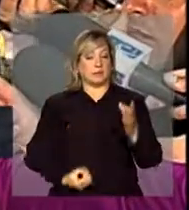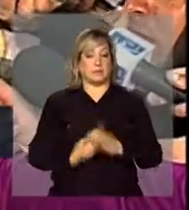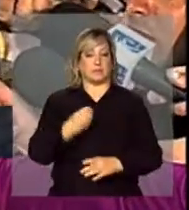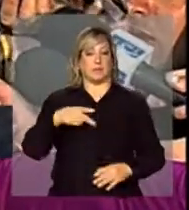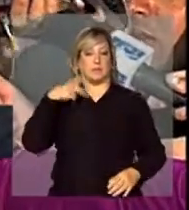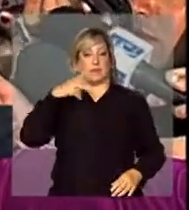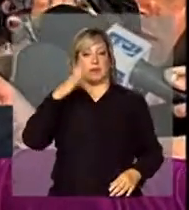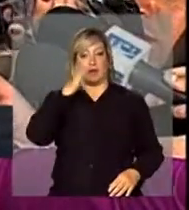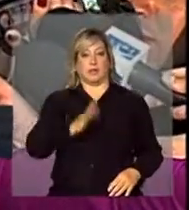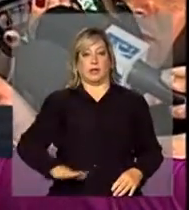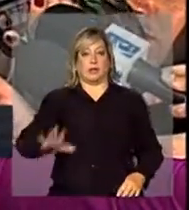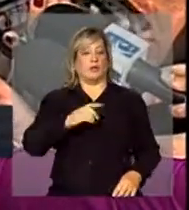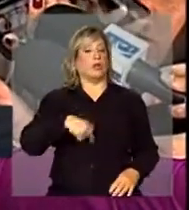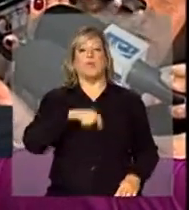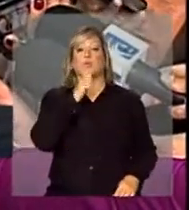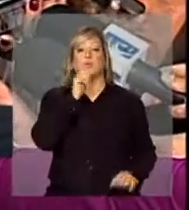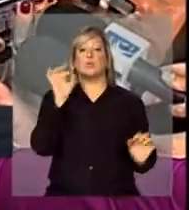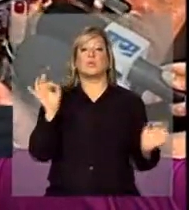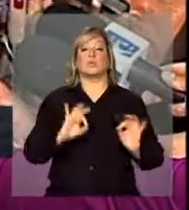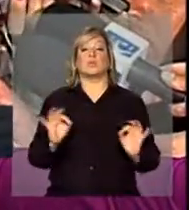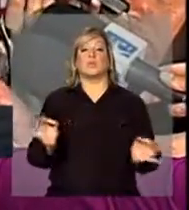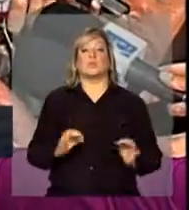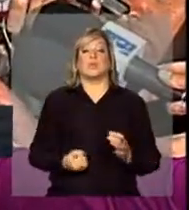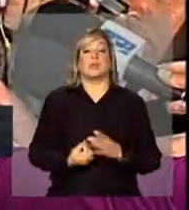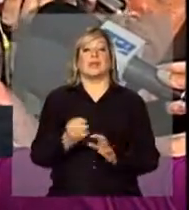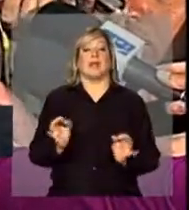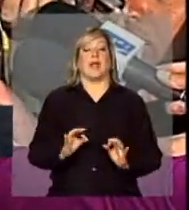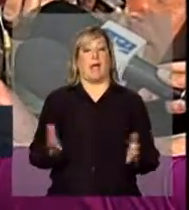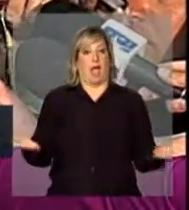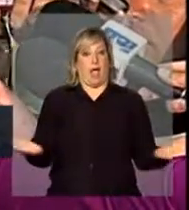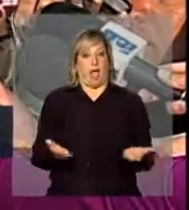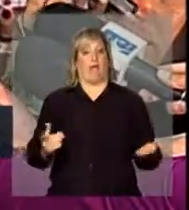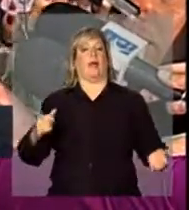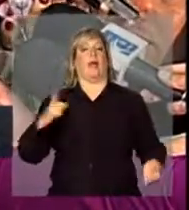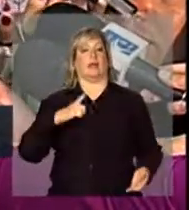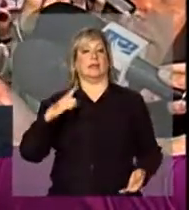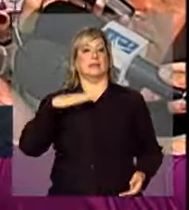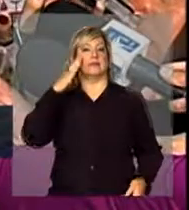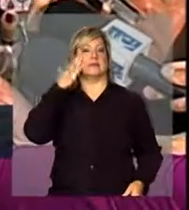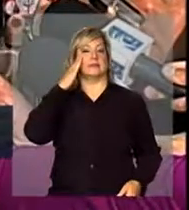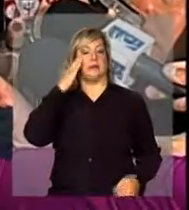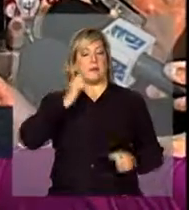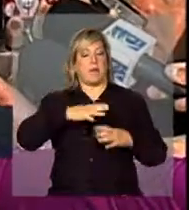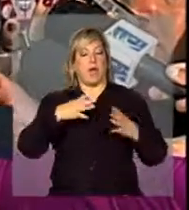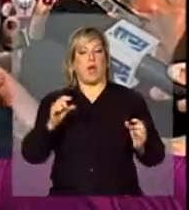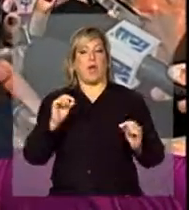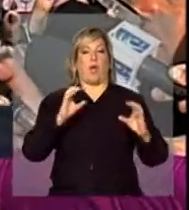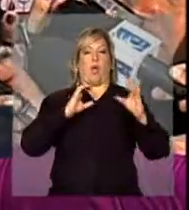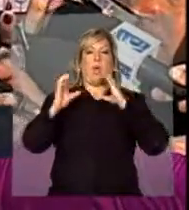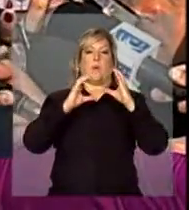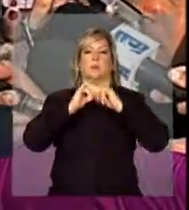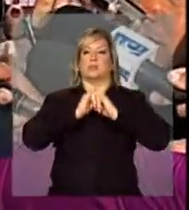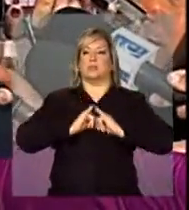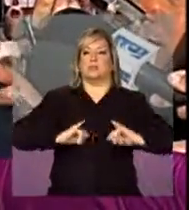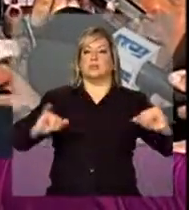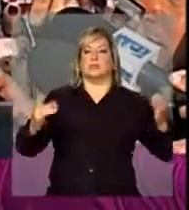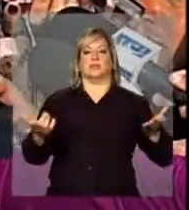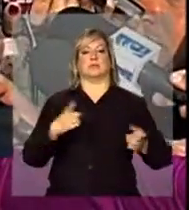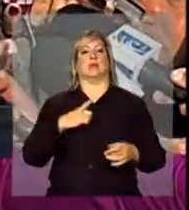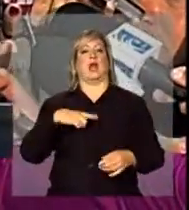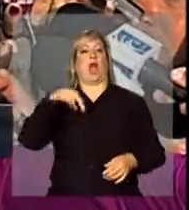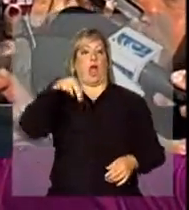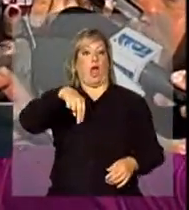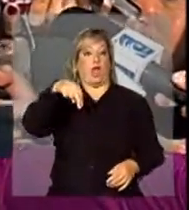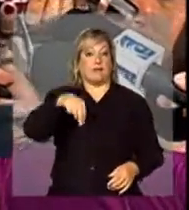nós não tínhamos nada estruturado no país. Hoje nós temos, além de uma consciência maior, os meios de comunicação,